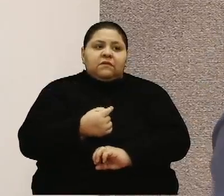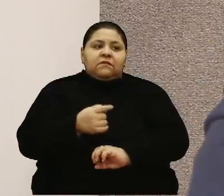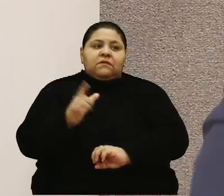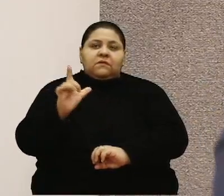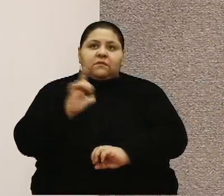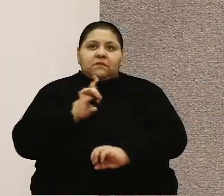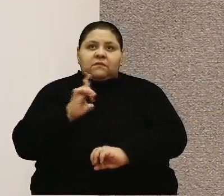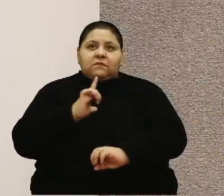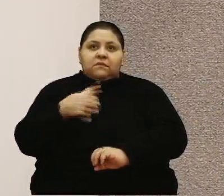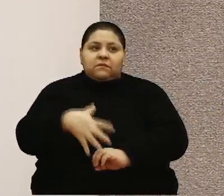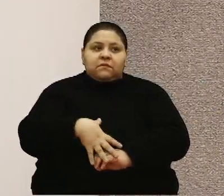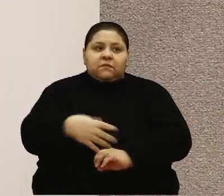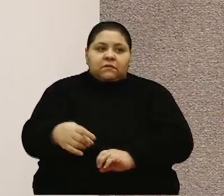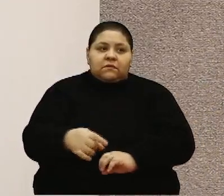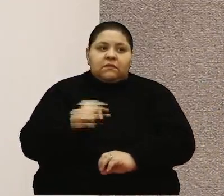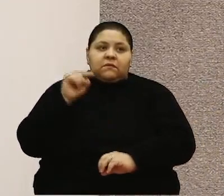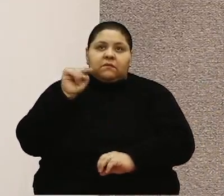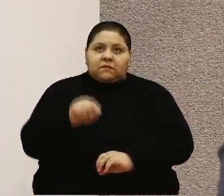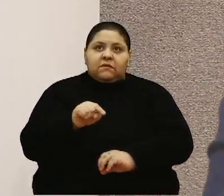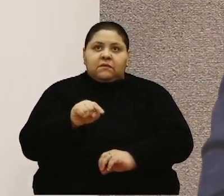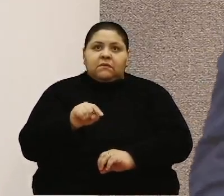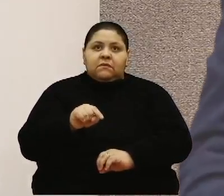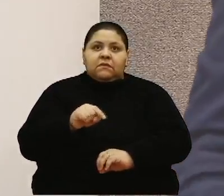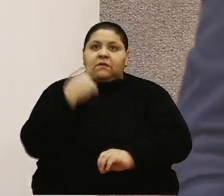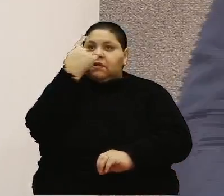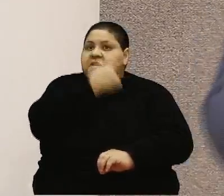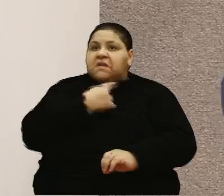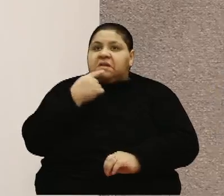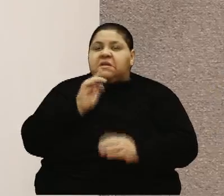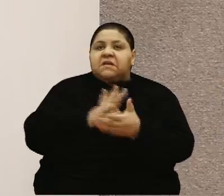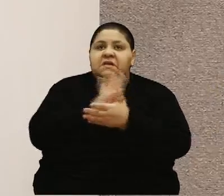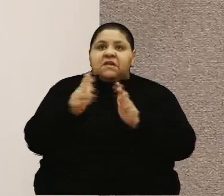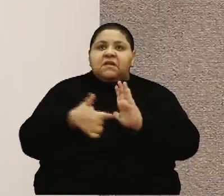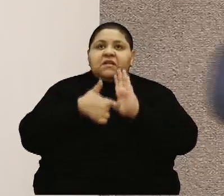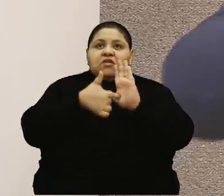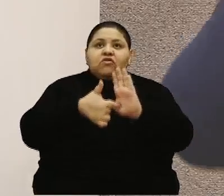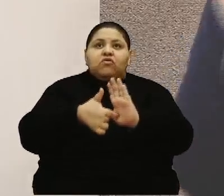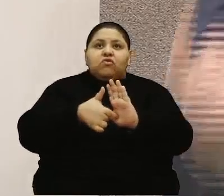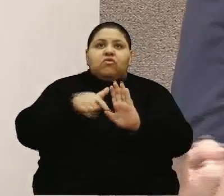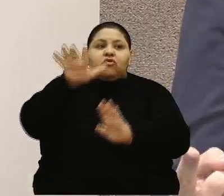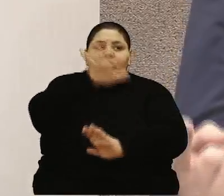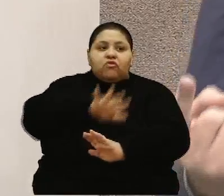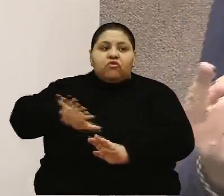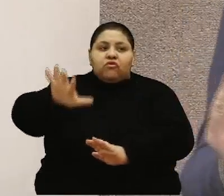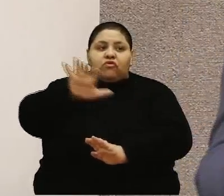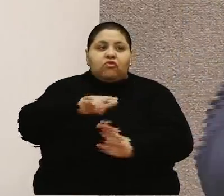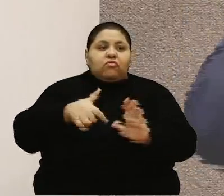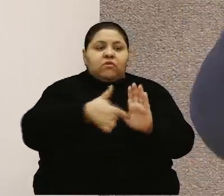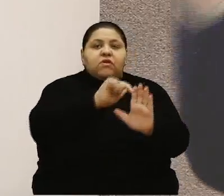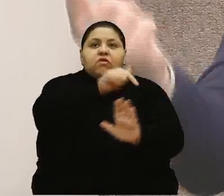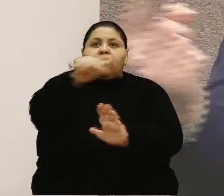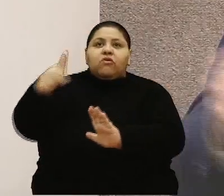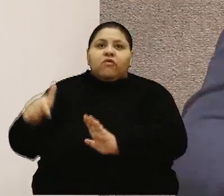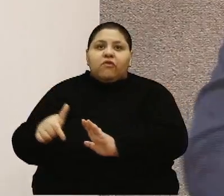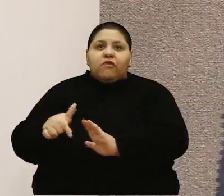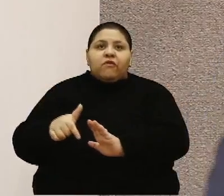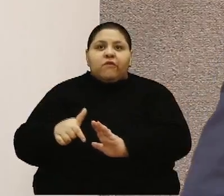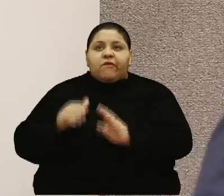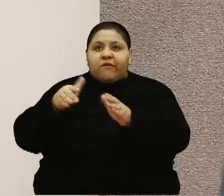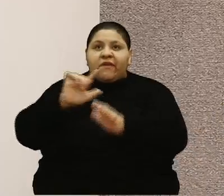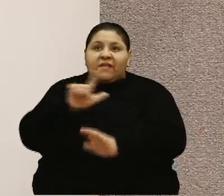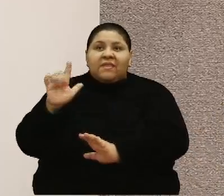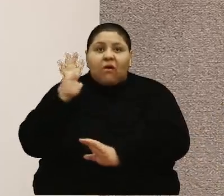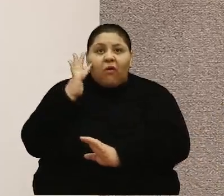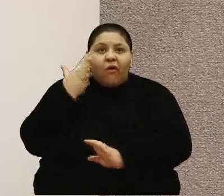cuidando dos meus filhos. Essa é a face que ninguém fala e ninguém mostra. Eu não estou generalizando, estou mostrando do outro lado da moeda, que insistem em dizer que não